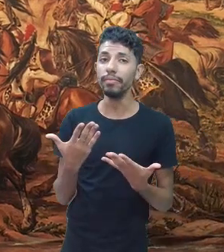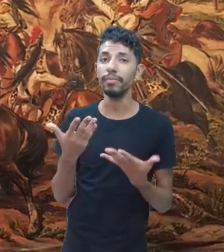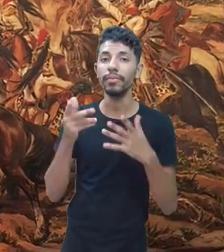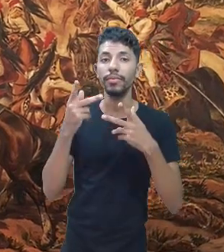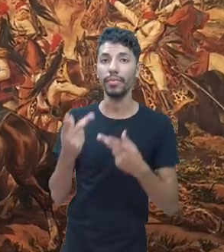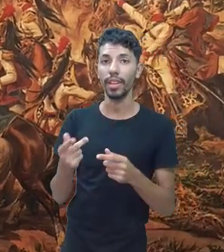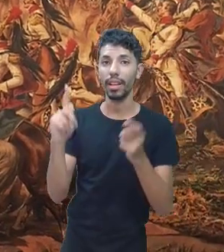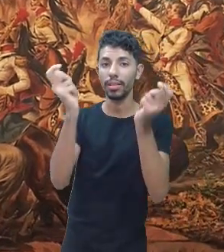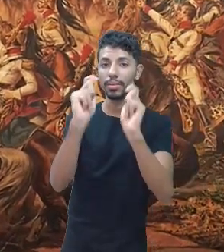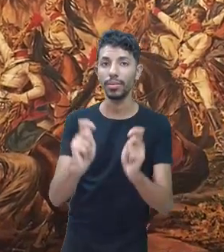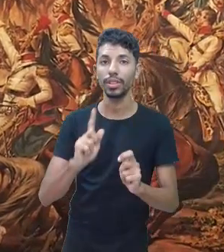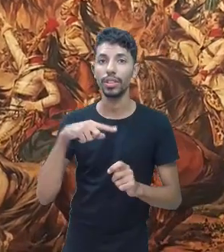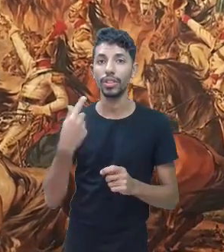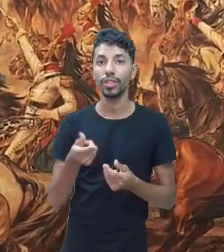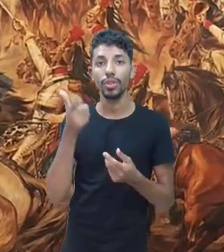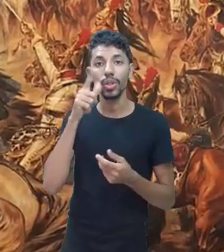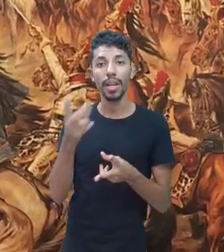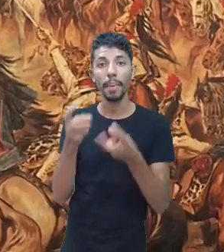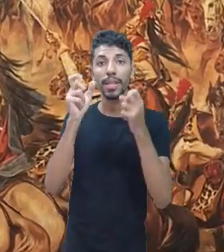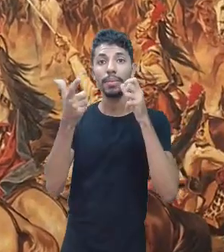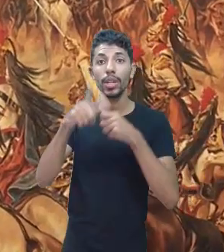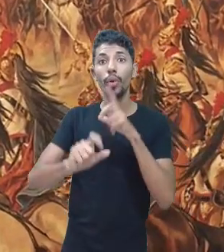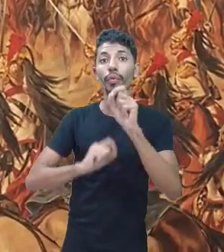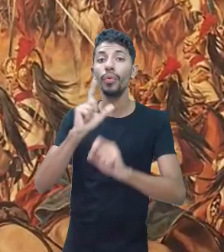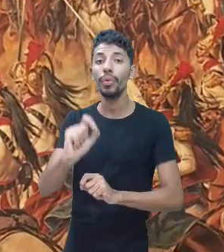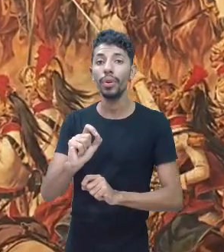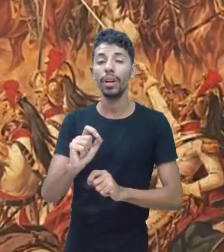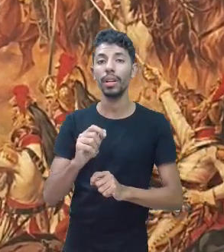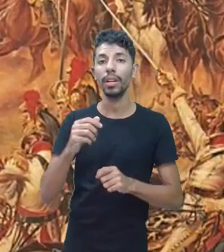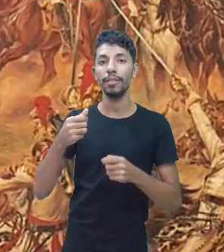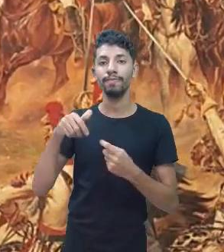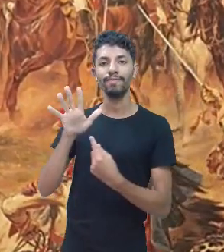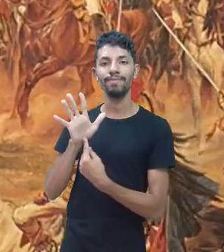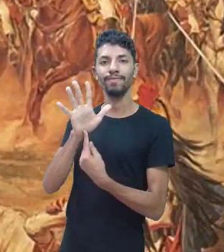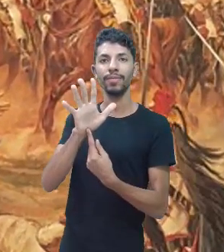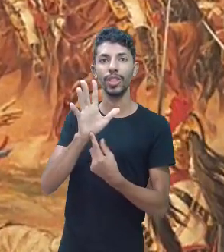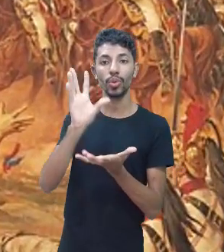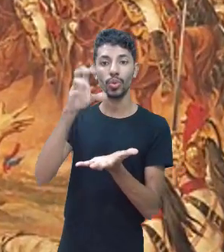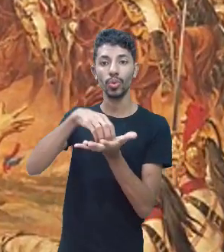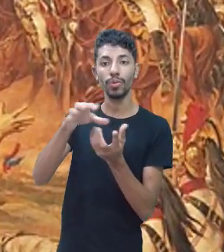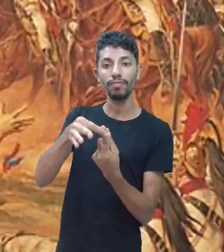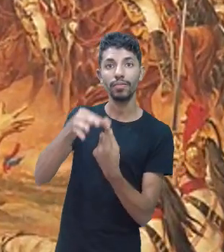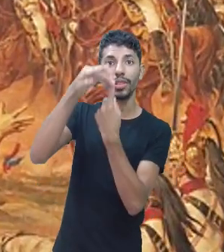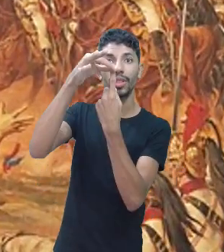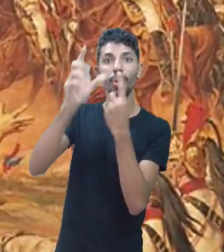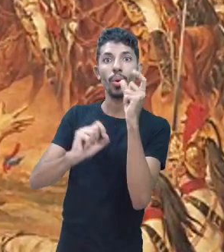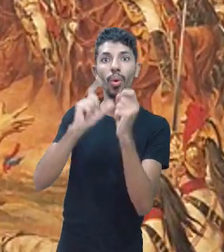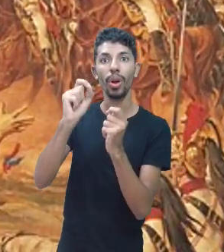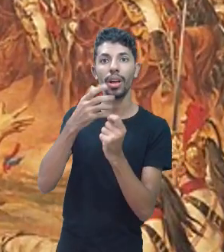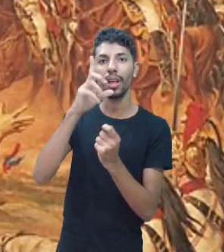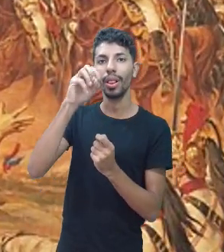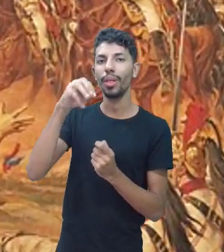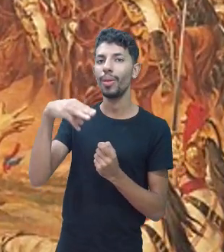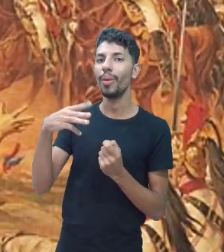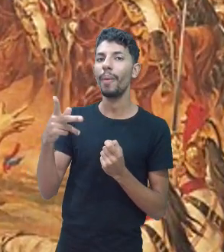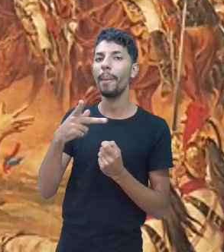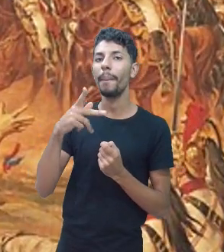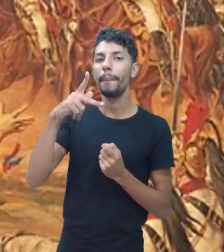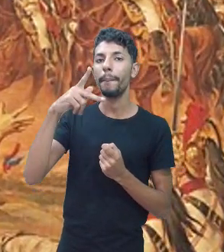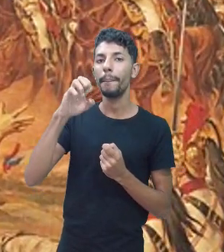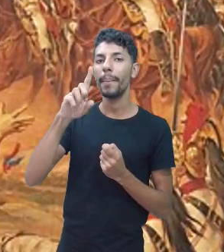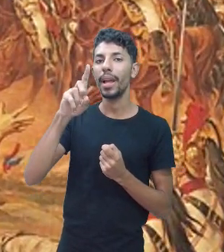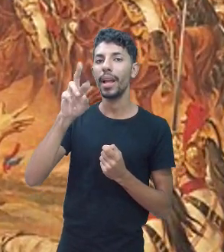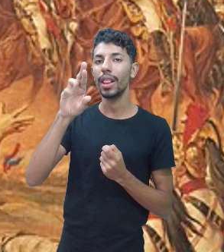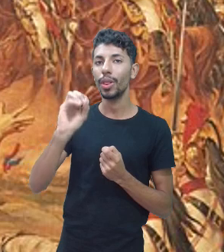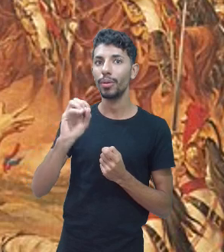nessa obra, a gente vai ver novamente, né, um destaque aqui ao centro, né, do Dom Pedro. Então, Dom Pedro agora